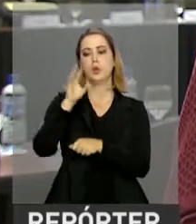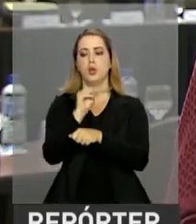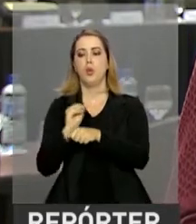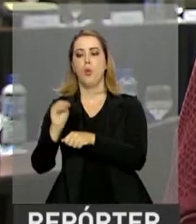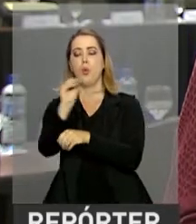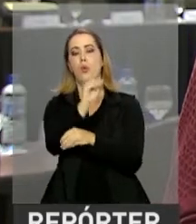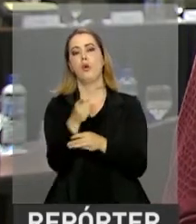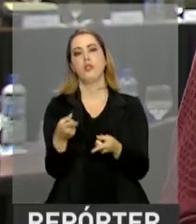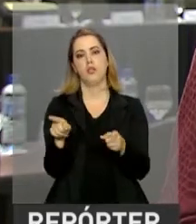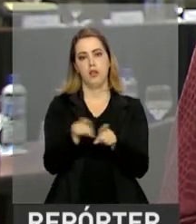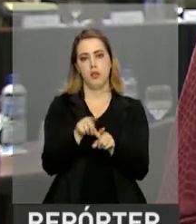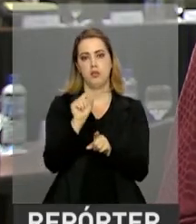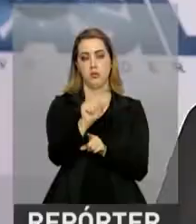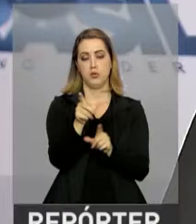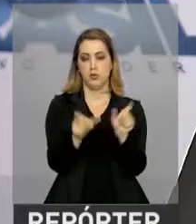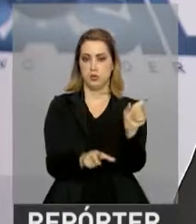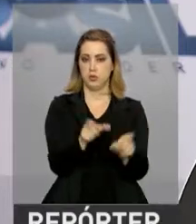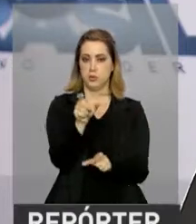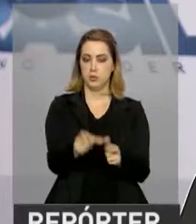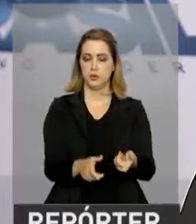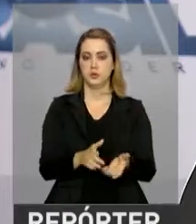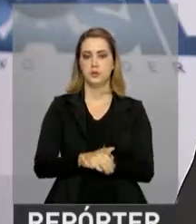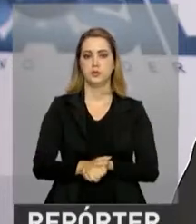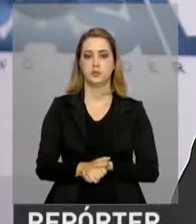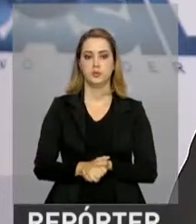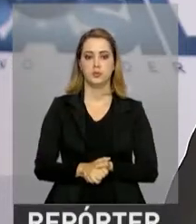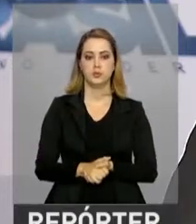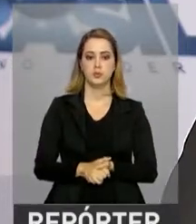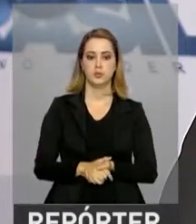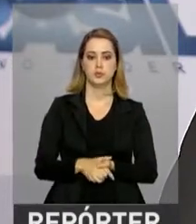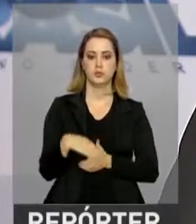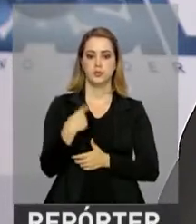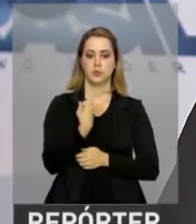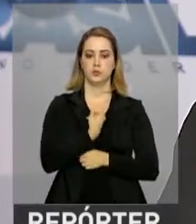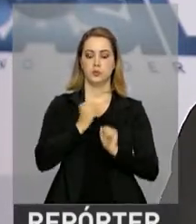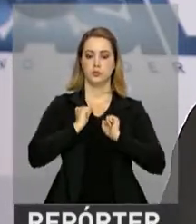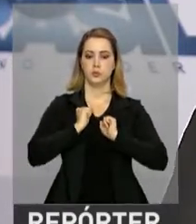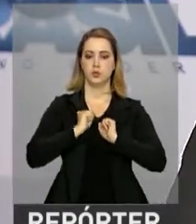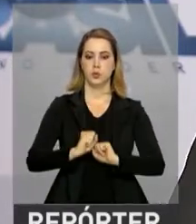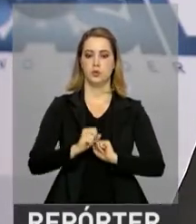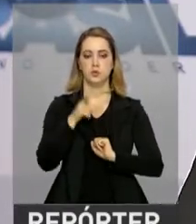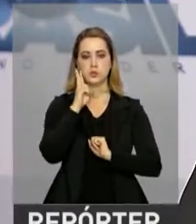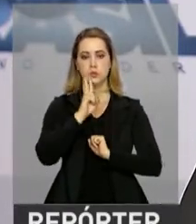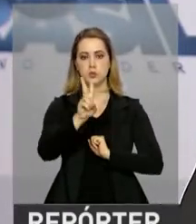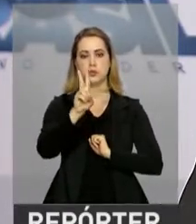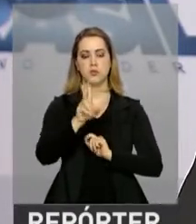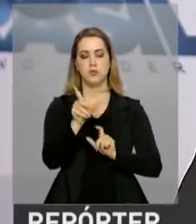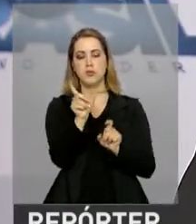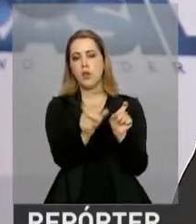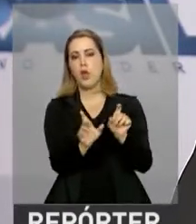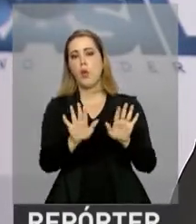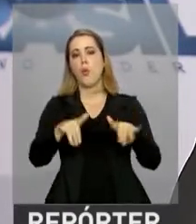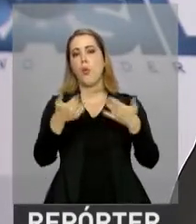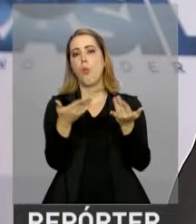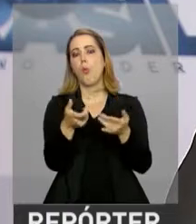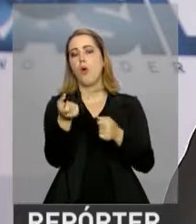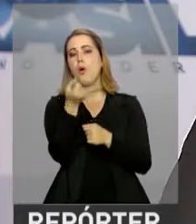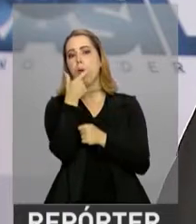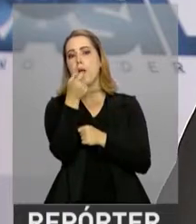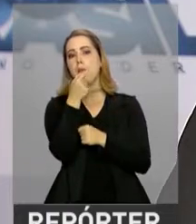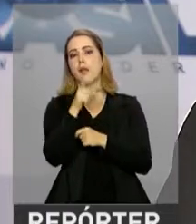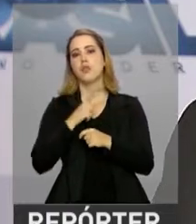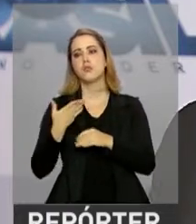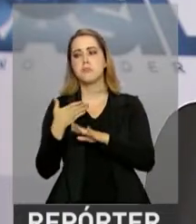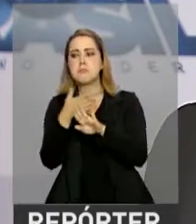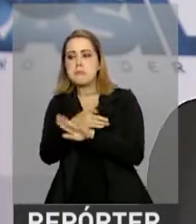busca judicial por medicamentos nós poderemos pegar aqueles medicamentos que estão mais jogos e fazer uma